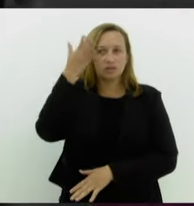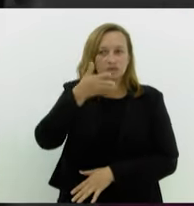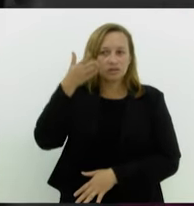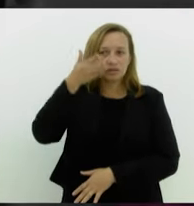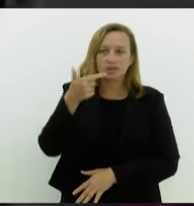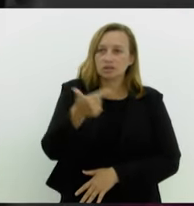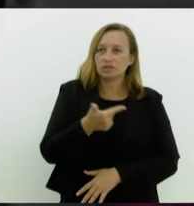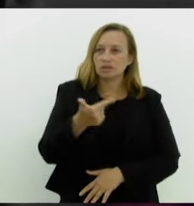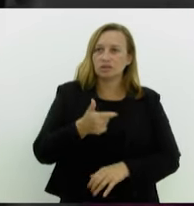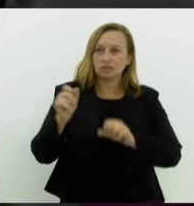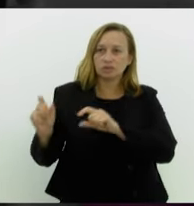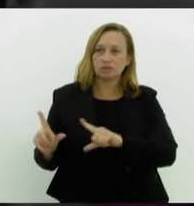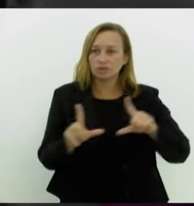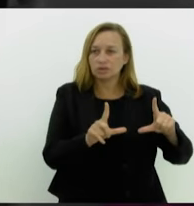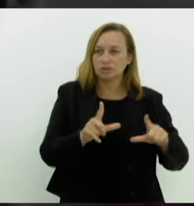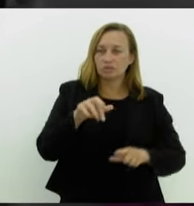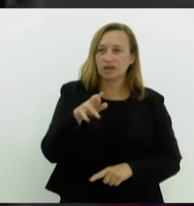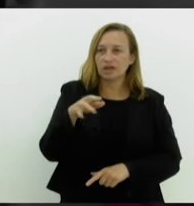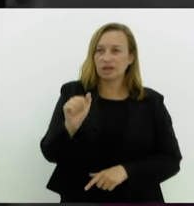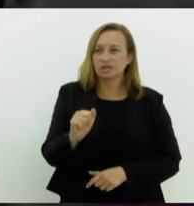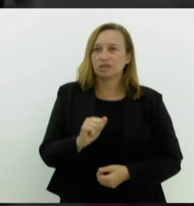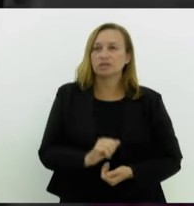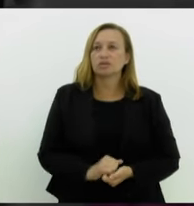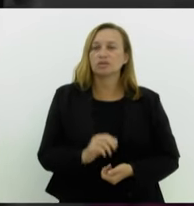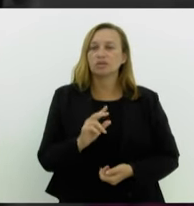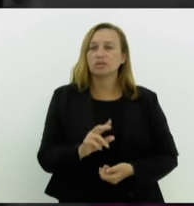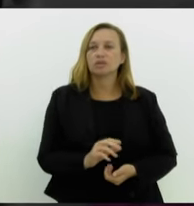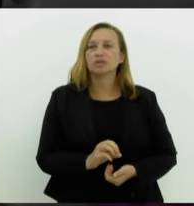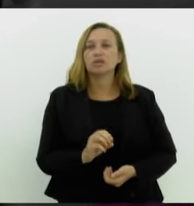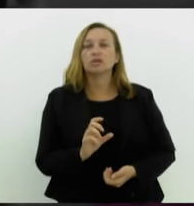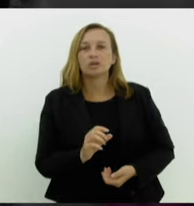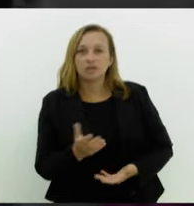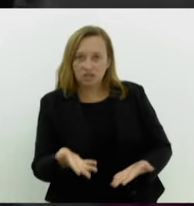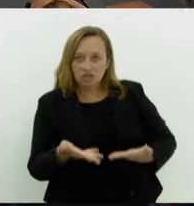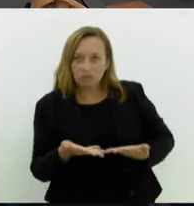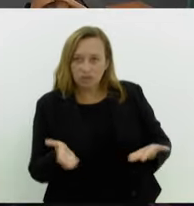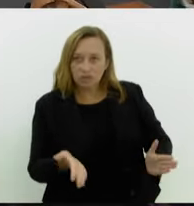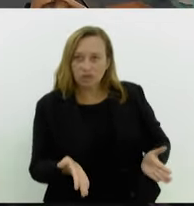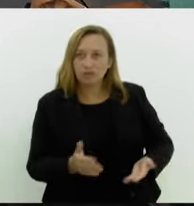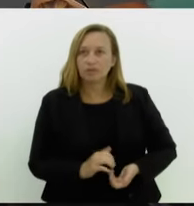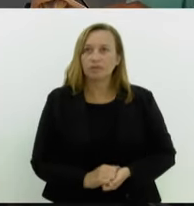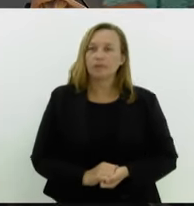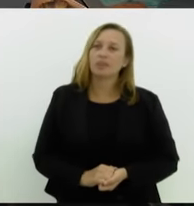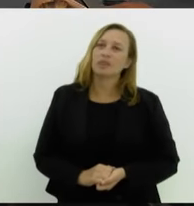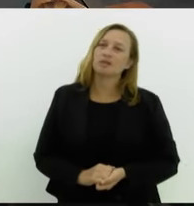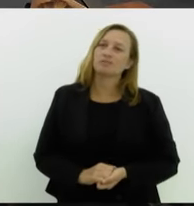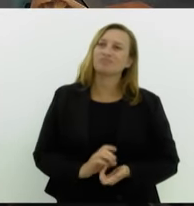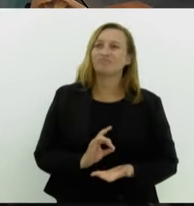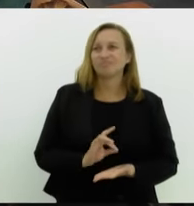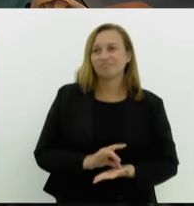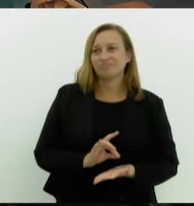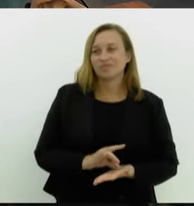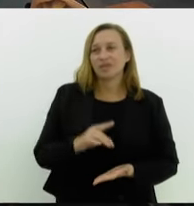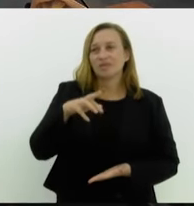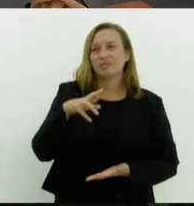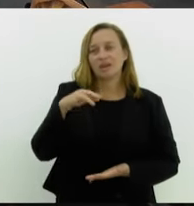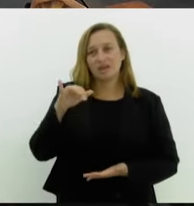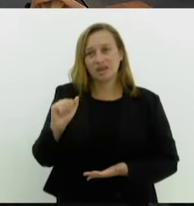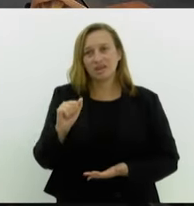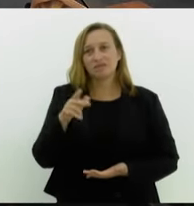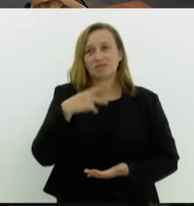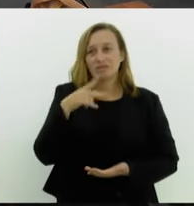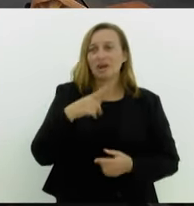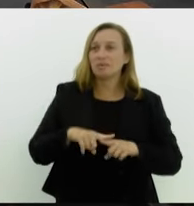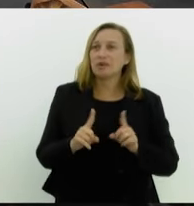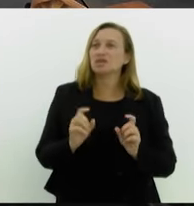justamente passar pra Mariana Oi Que foi Quer chamar agora eh na verdade a Mariana vai falar